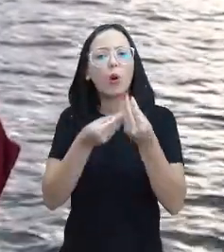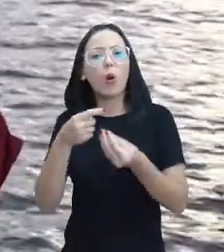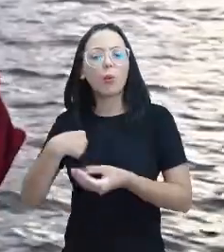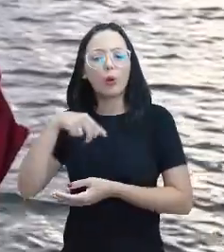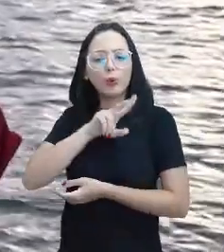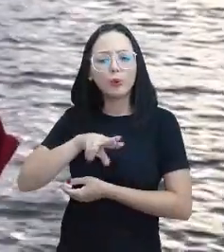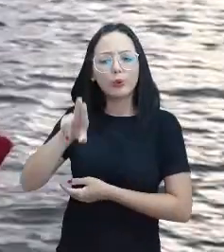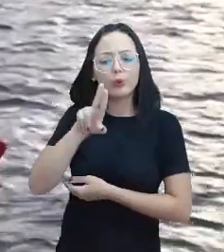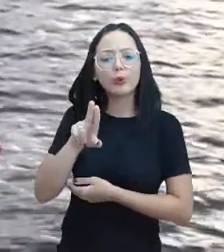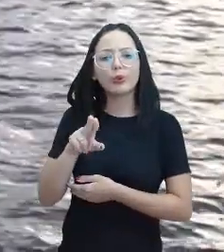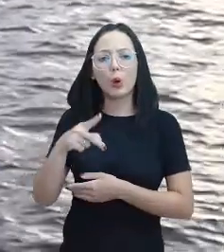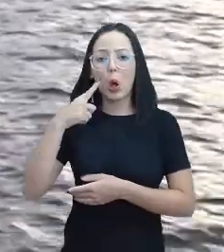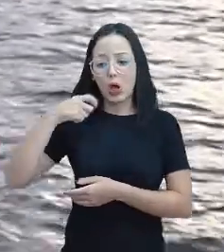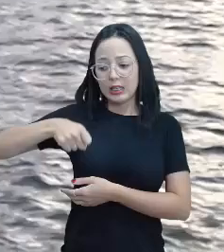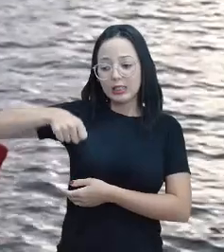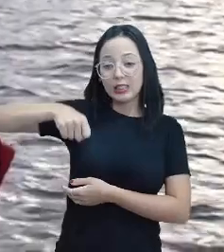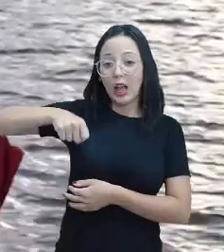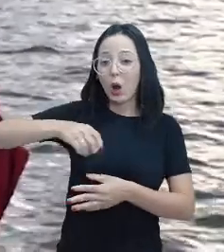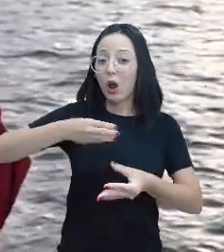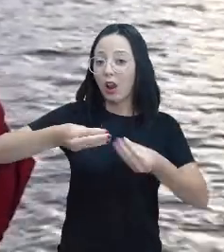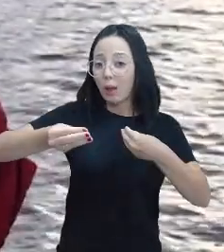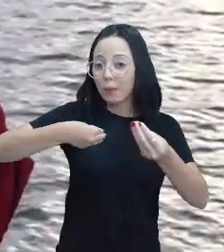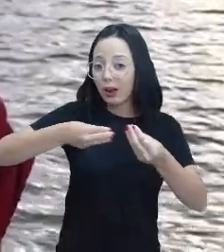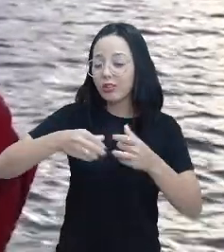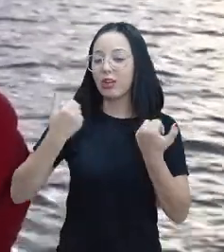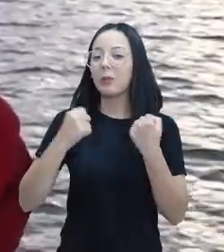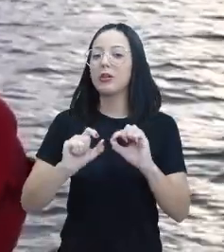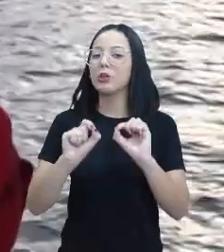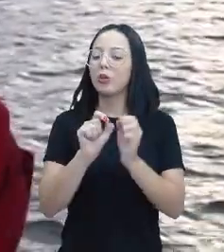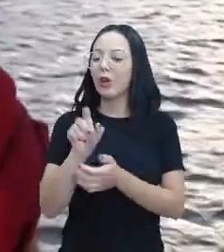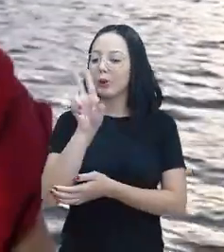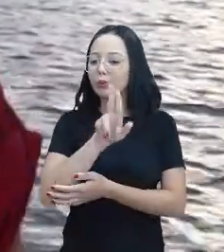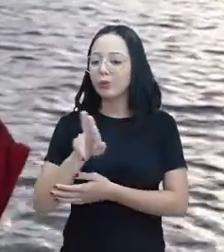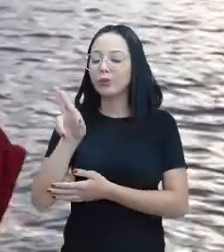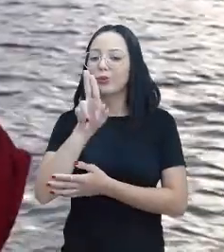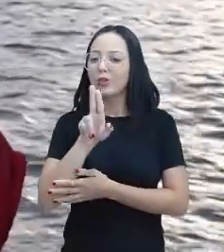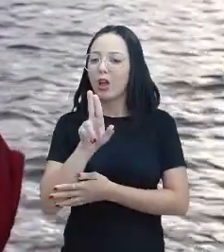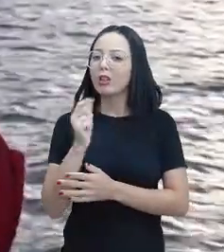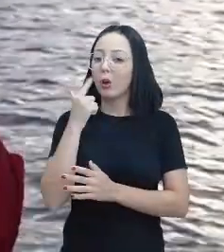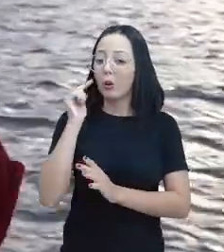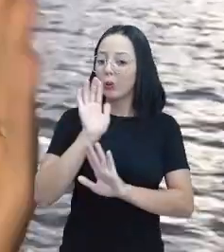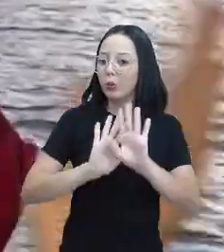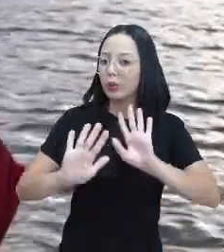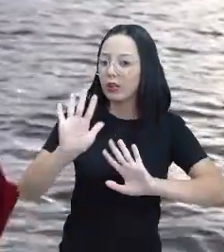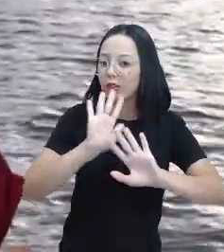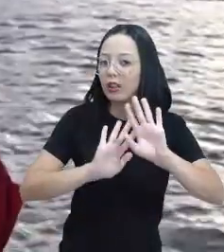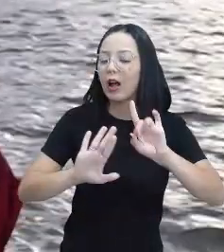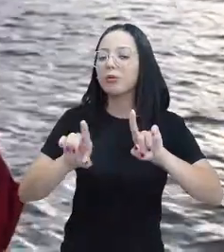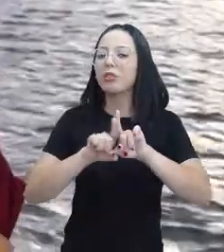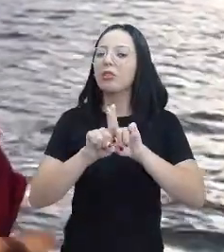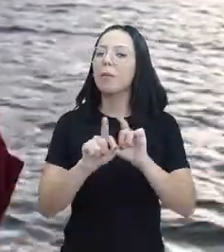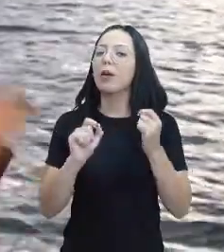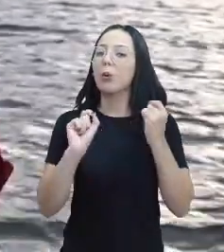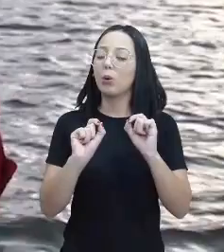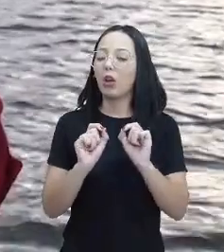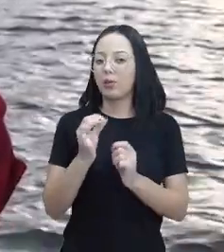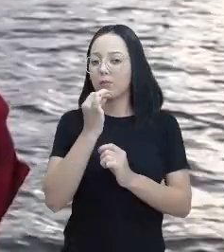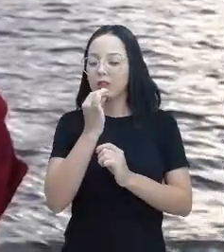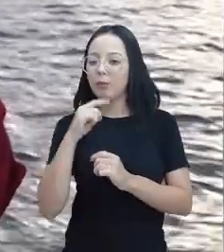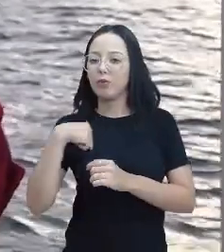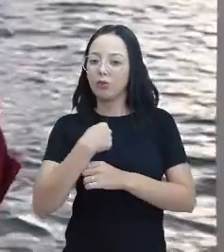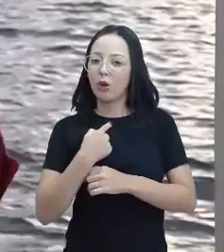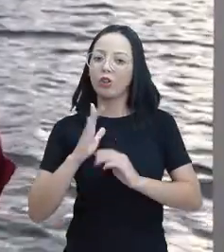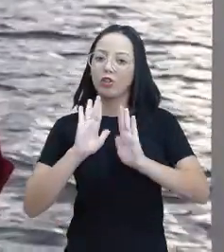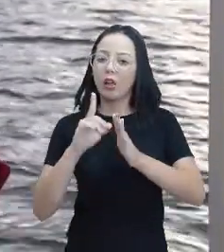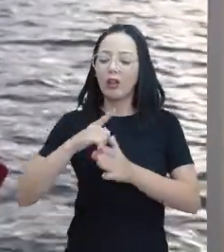consumo. A sacola plástica, por exemplo, ela precisa ser usada com muito cuidado e que sejam as exceções. E já que você